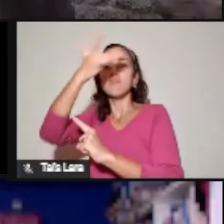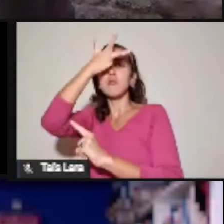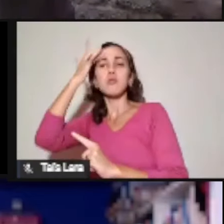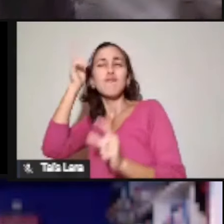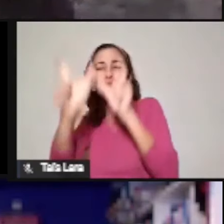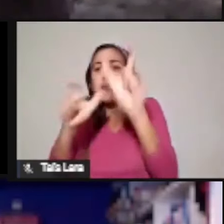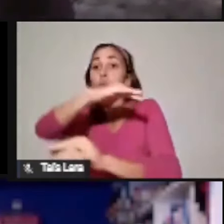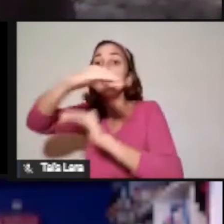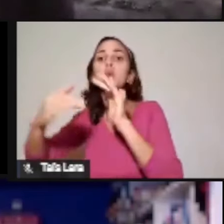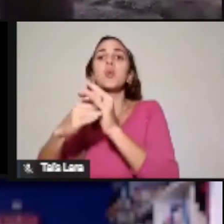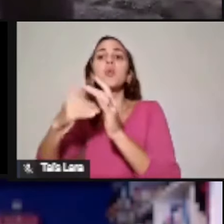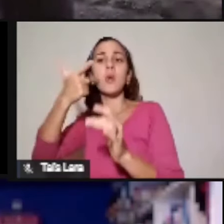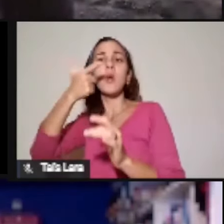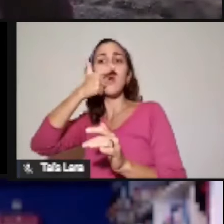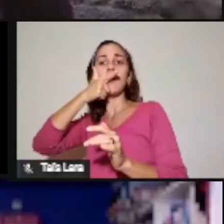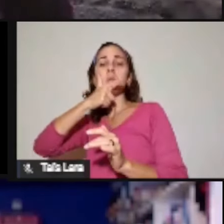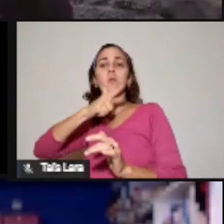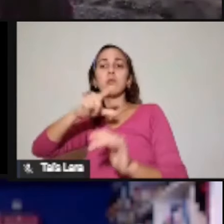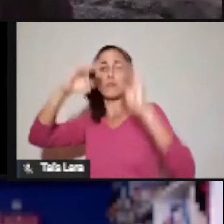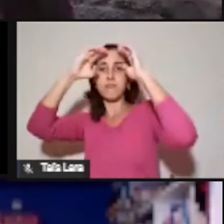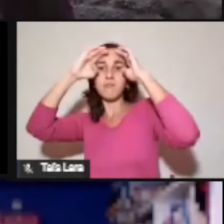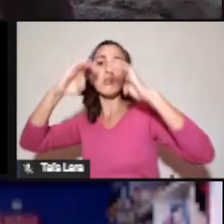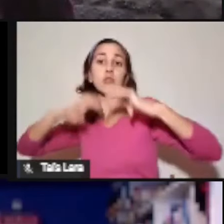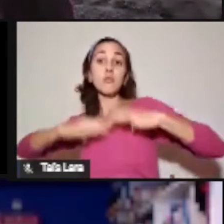que a gente tenha justiça social. Então,